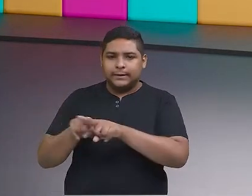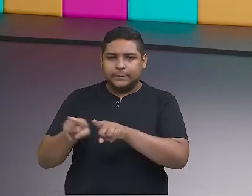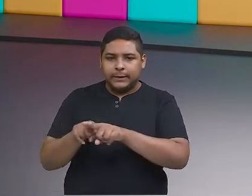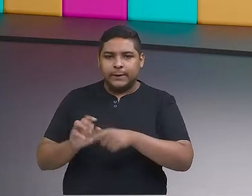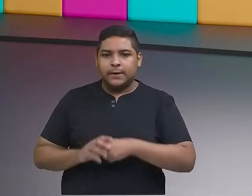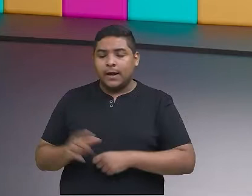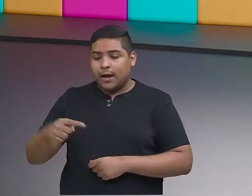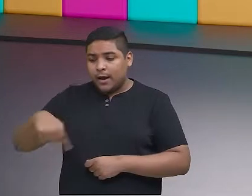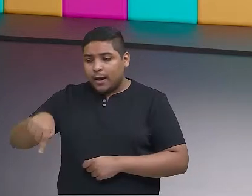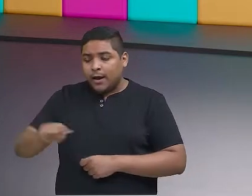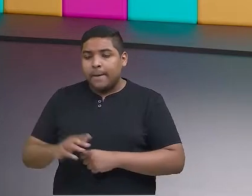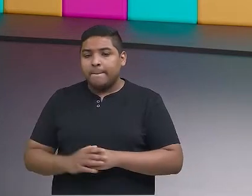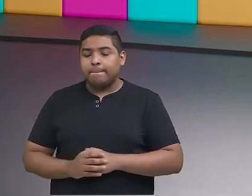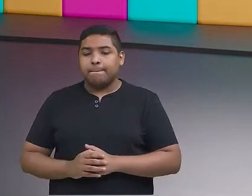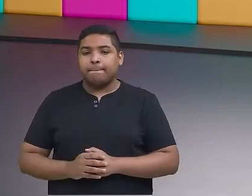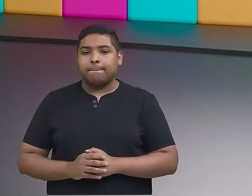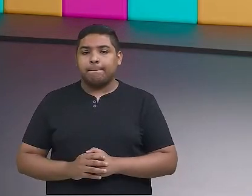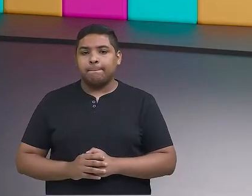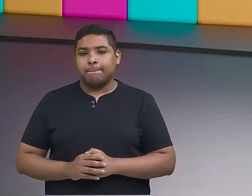que essas